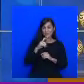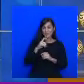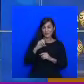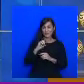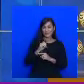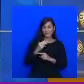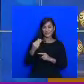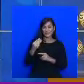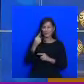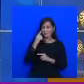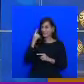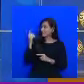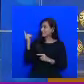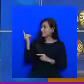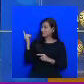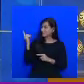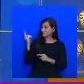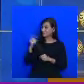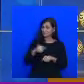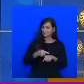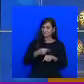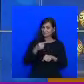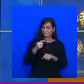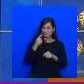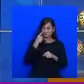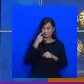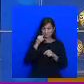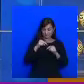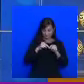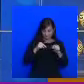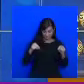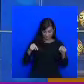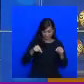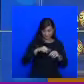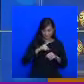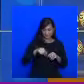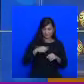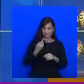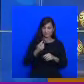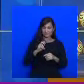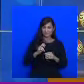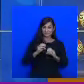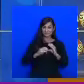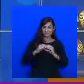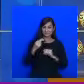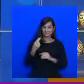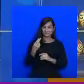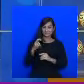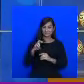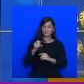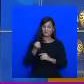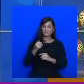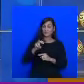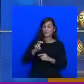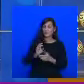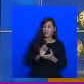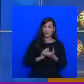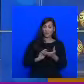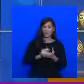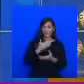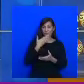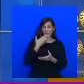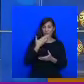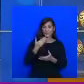Verde, 03. Hora de confirmar os 15 números sorteados no concurso 2585 da